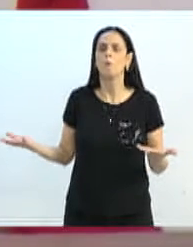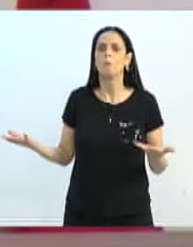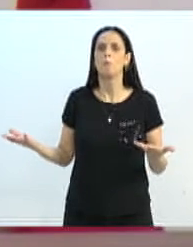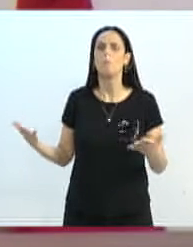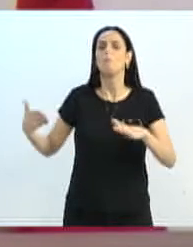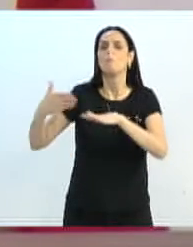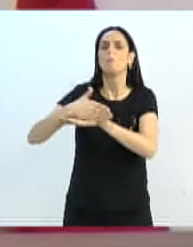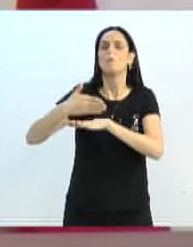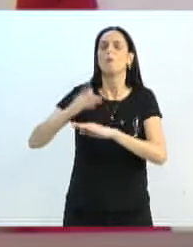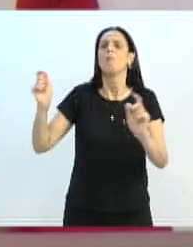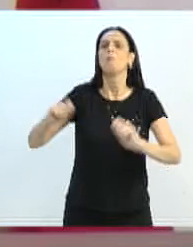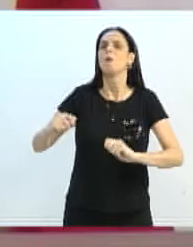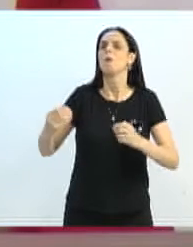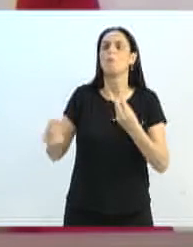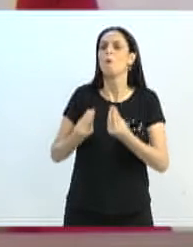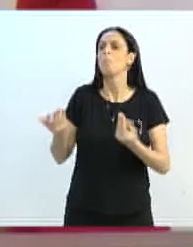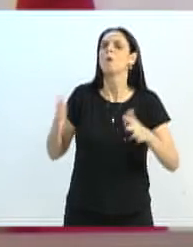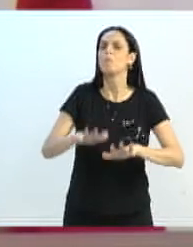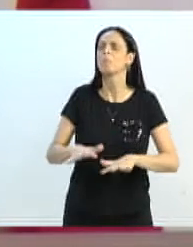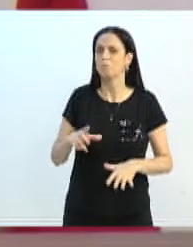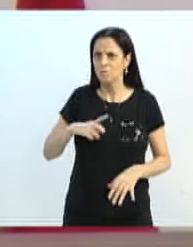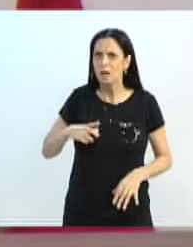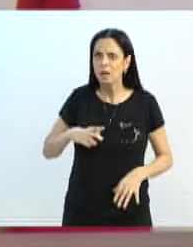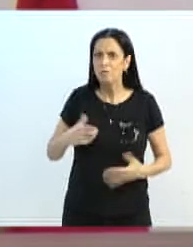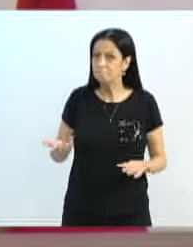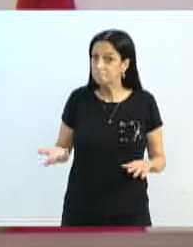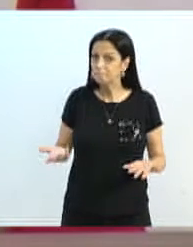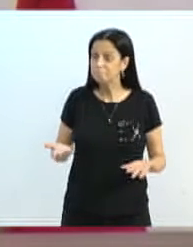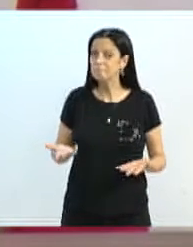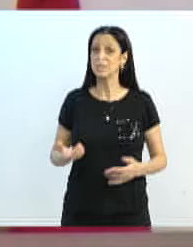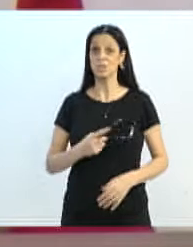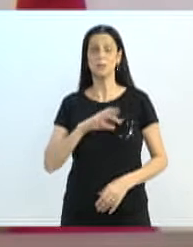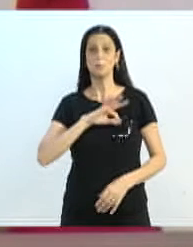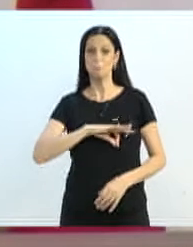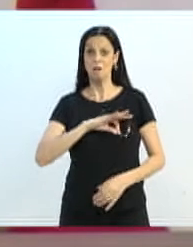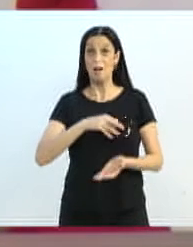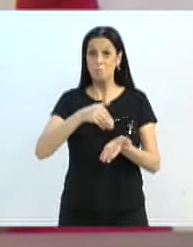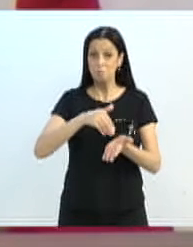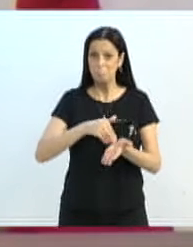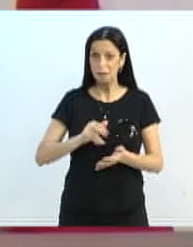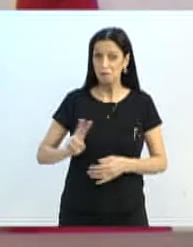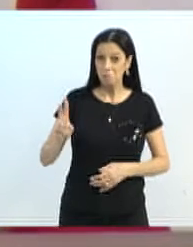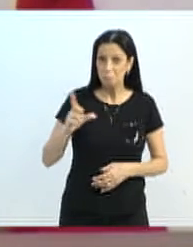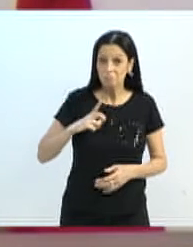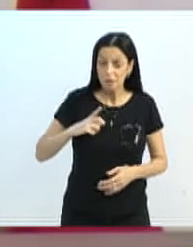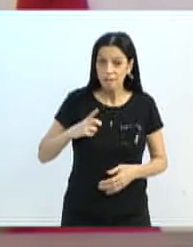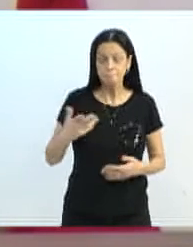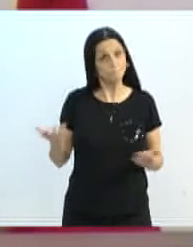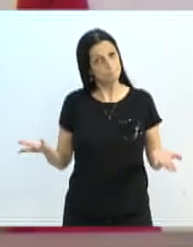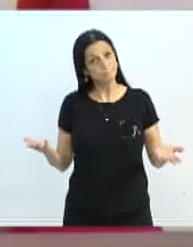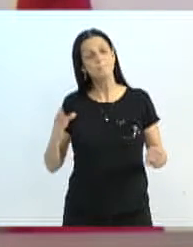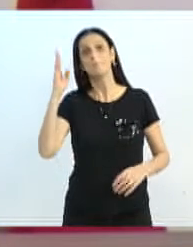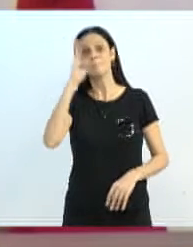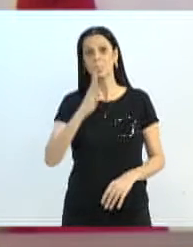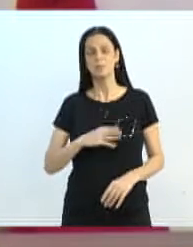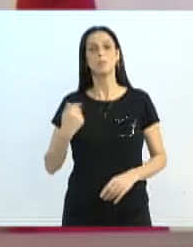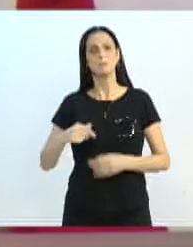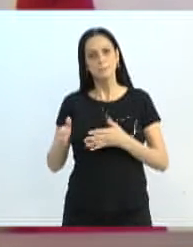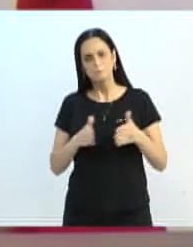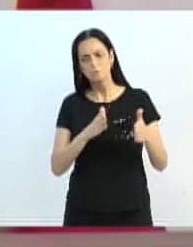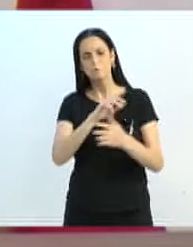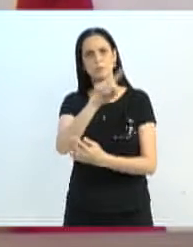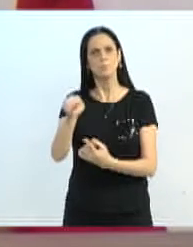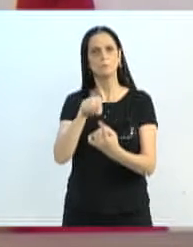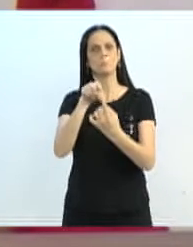acesso e inclusão? Qual a valorização do salário mínimo hoje? Enfim, o Brasil precisa de rumo, de foco,